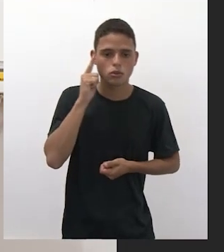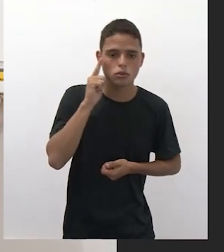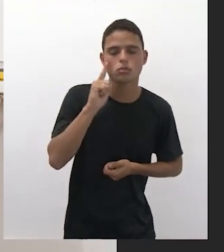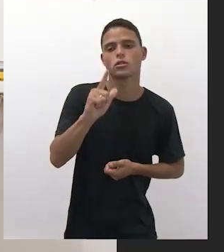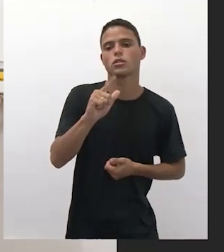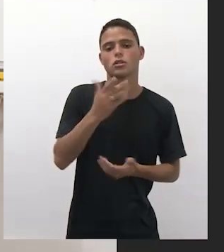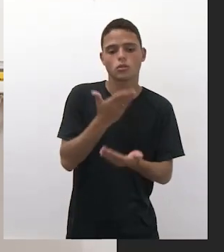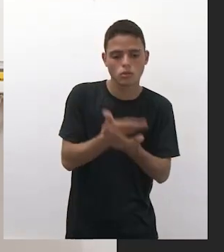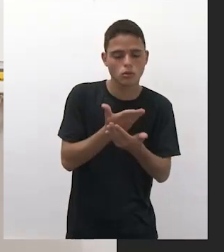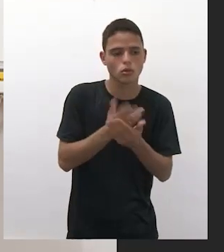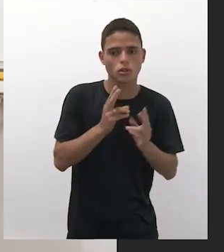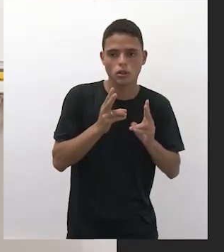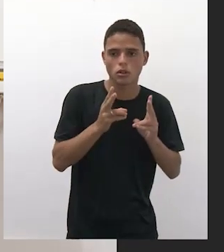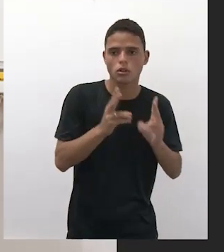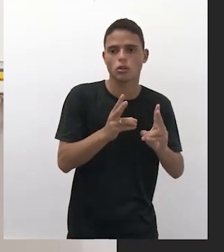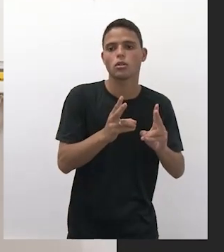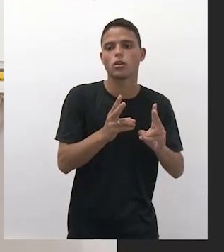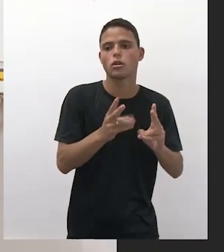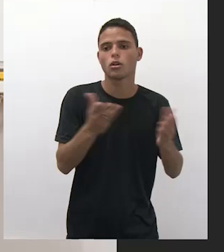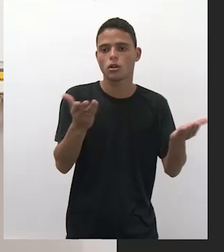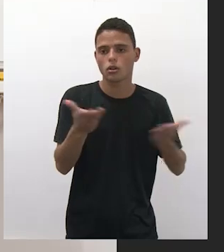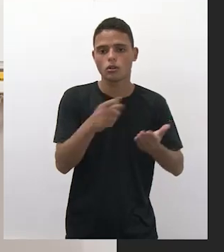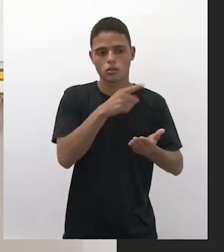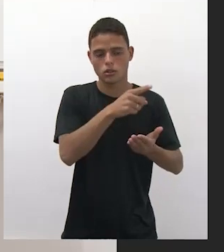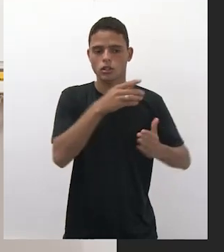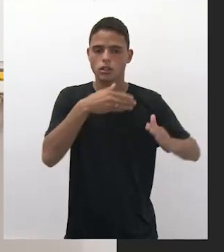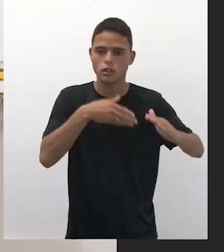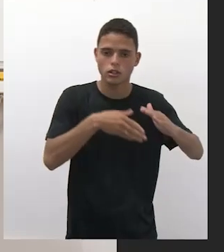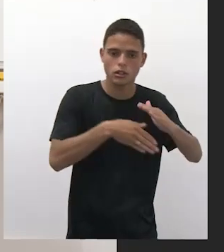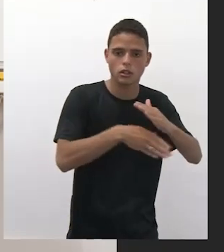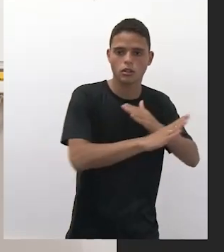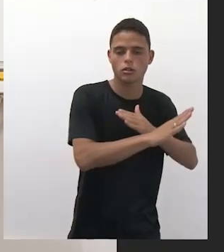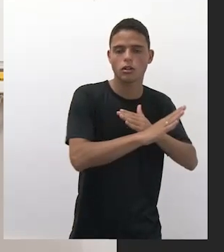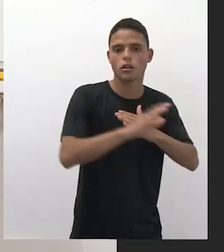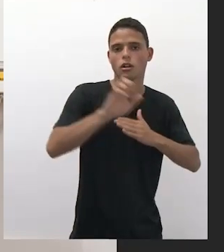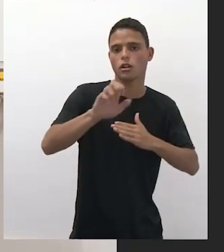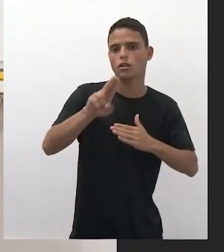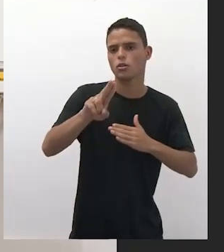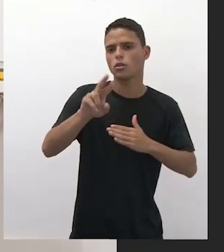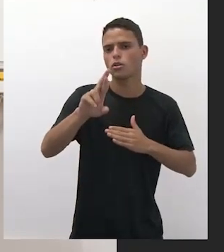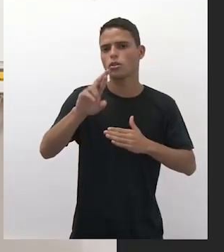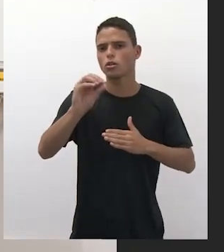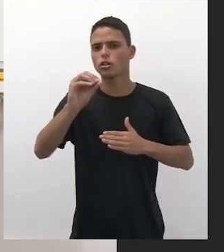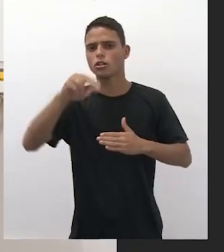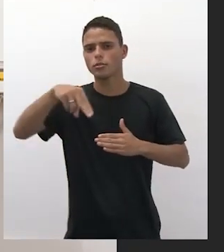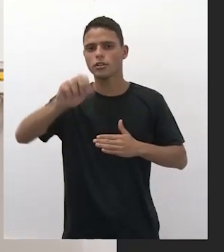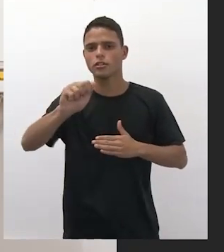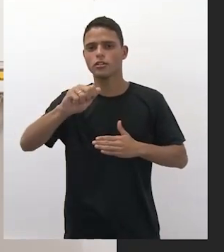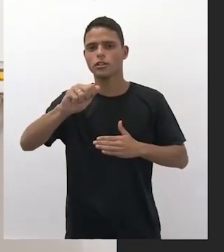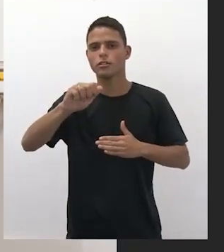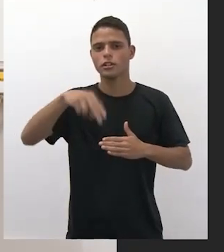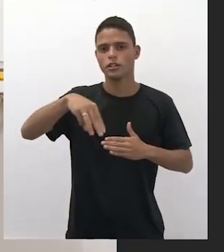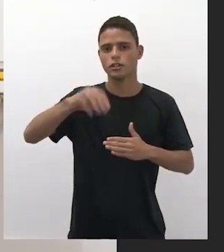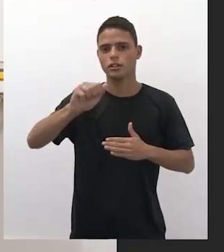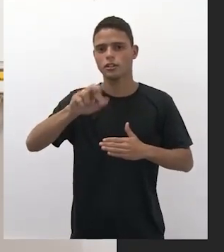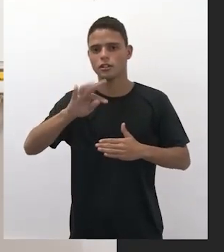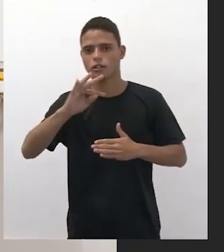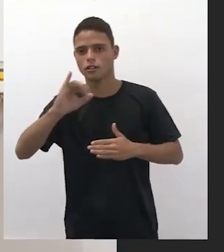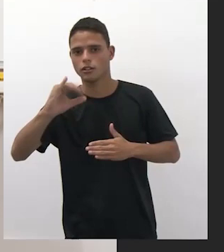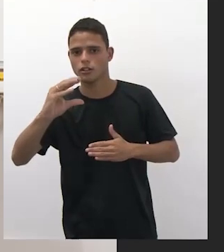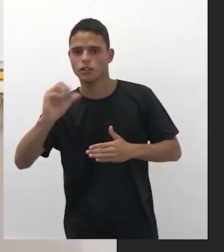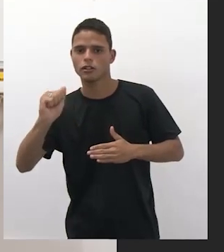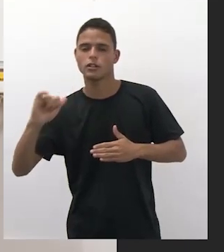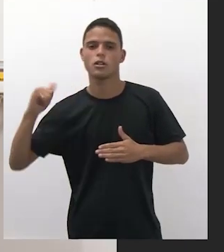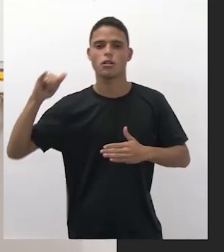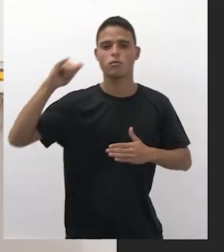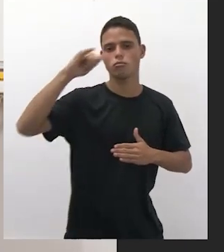estudos, né? Hoje ela entrou para a aeronáutica, ela é mecânica de aeronave civil.